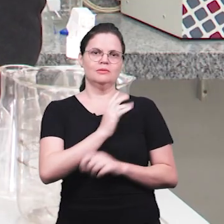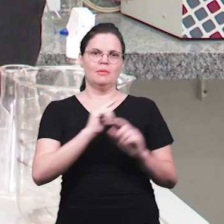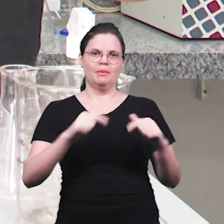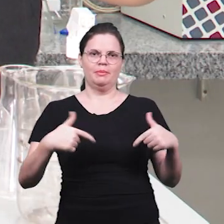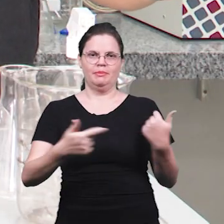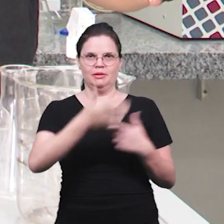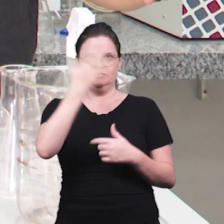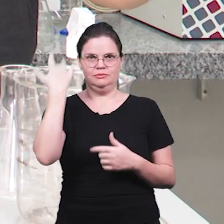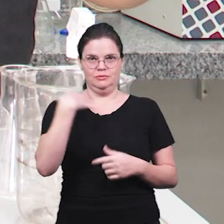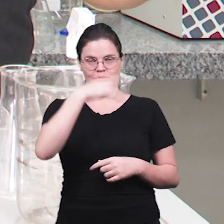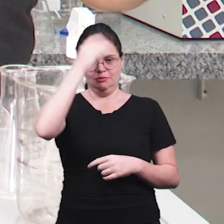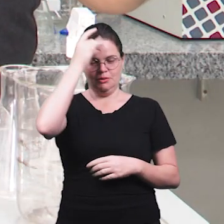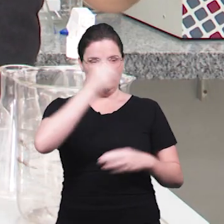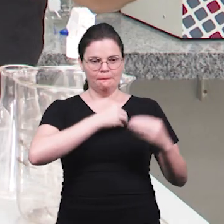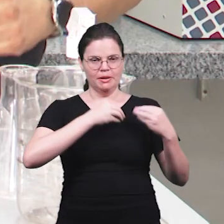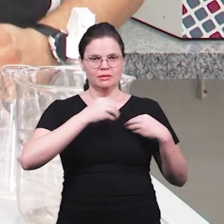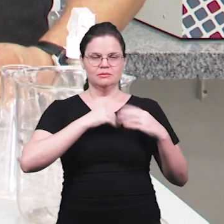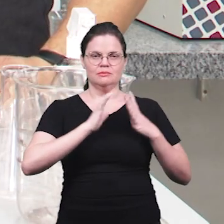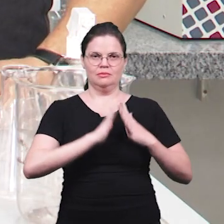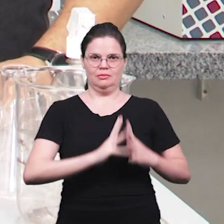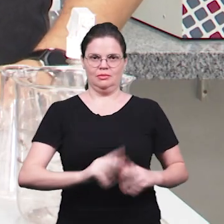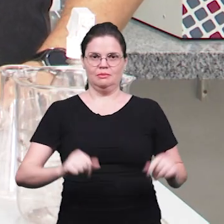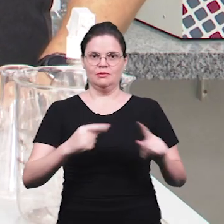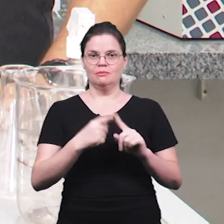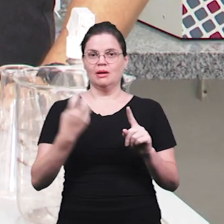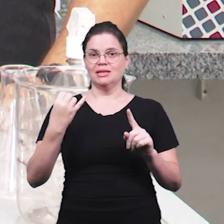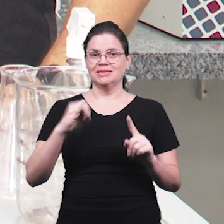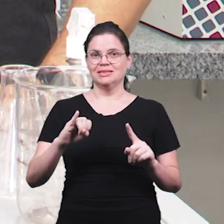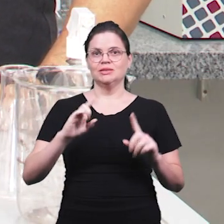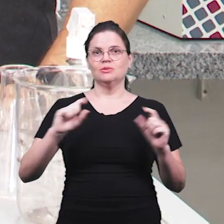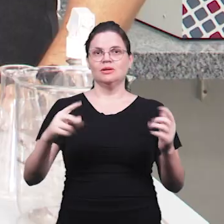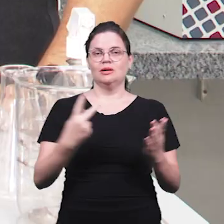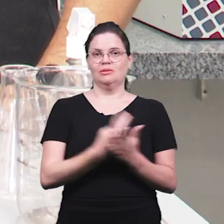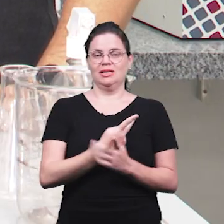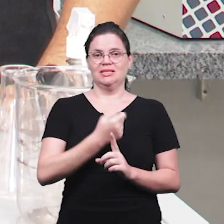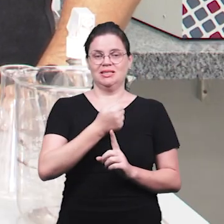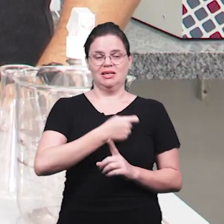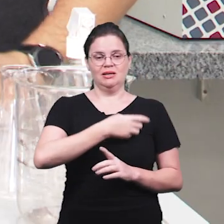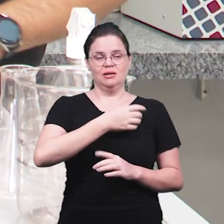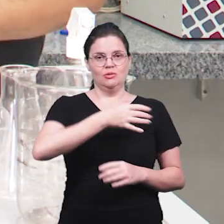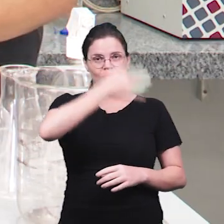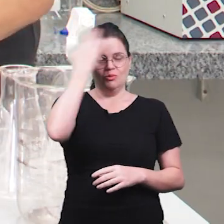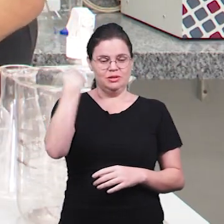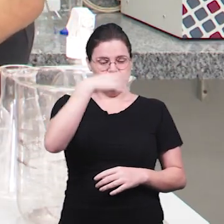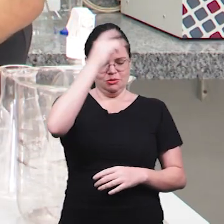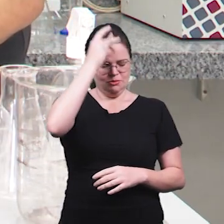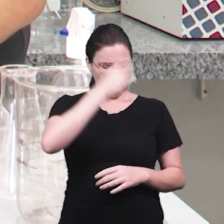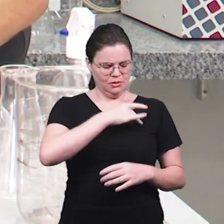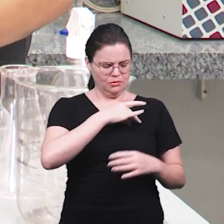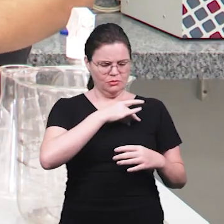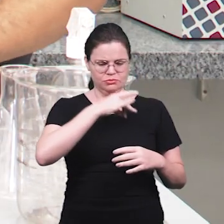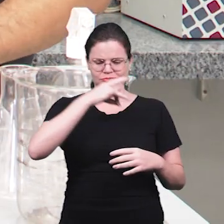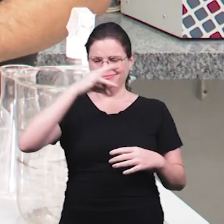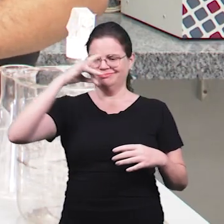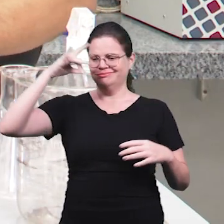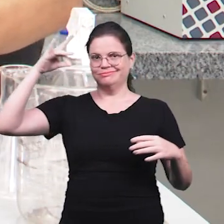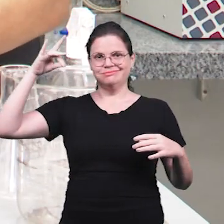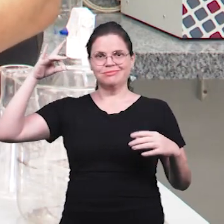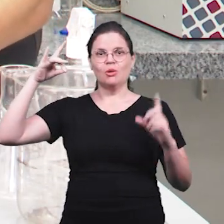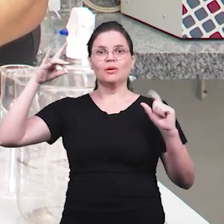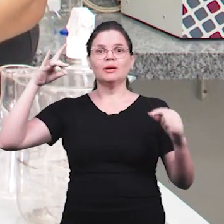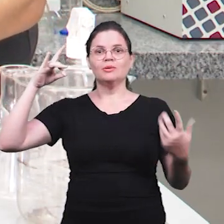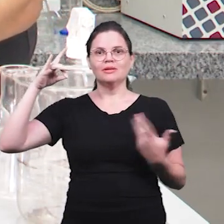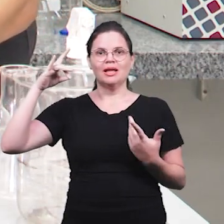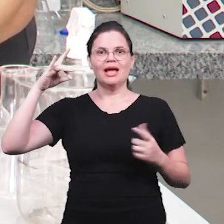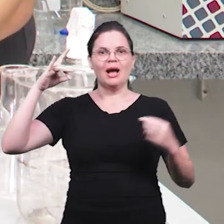aí é retirado o pecado. Mas quando nós deixamos o fogo do Espírito apagar na nossa vida, a água suja aqui que representa o pecado,